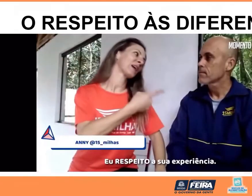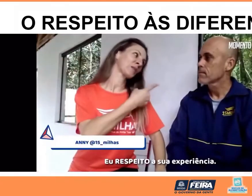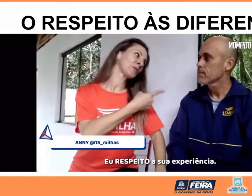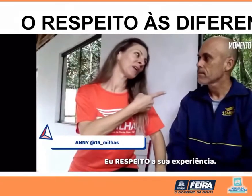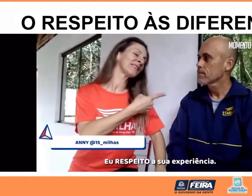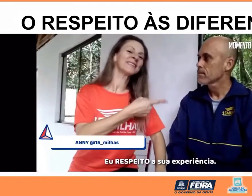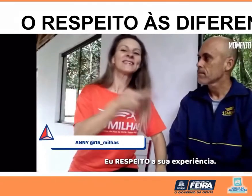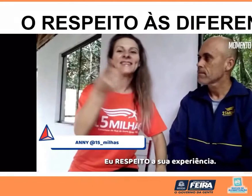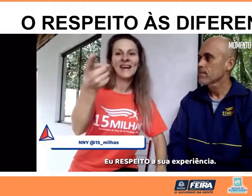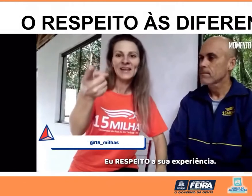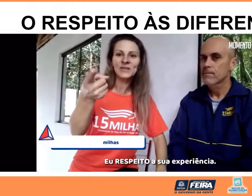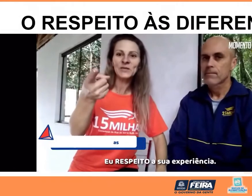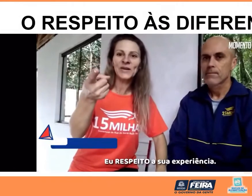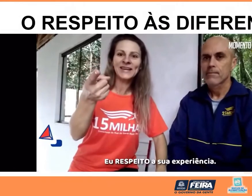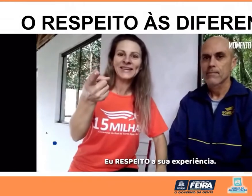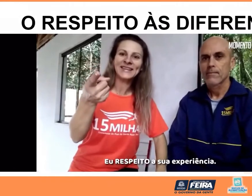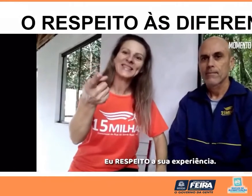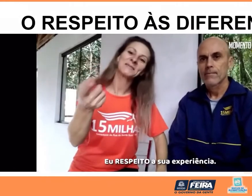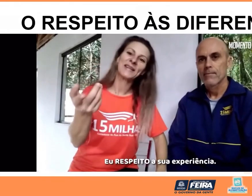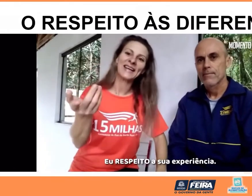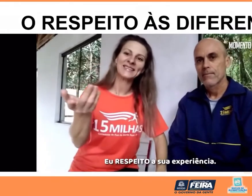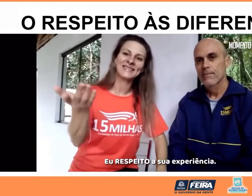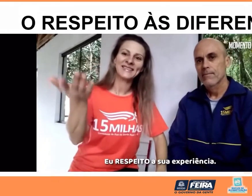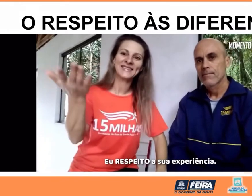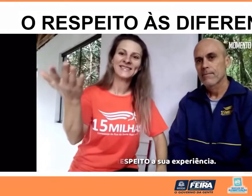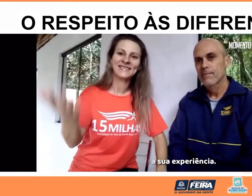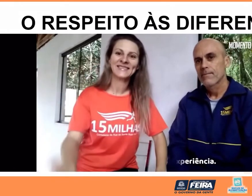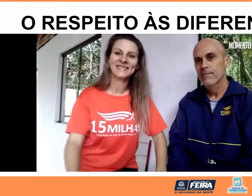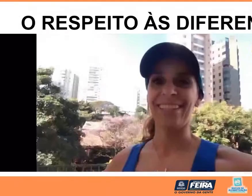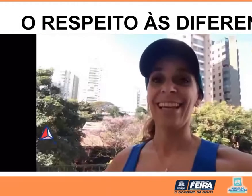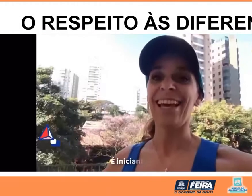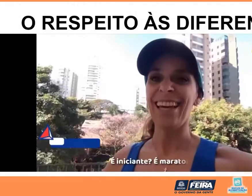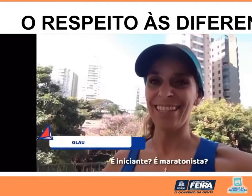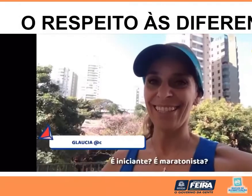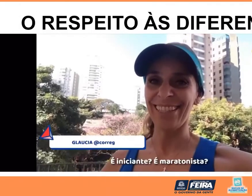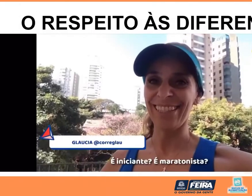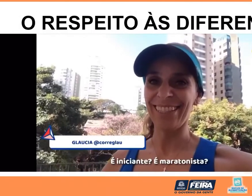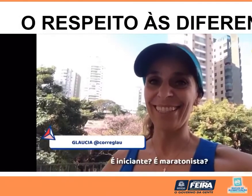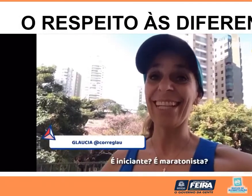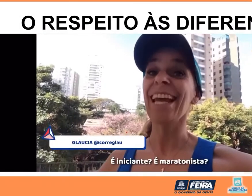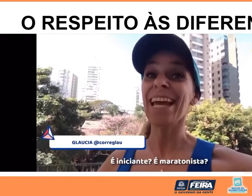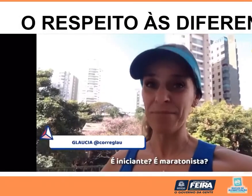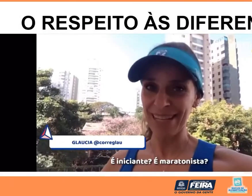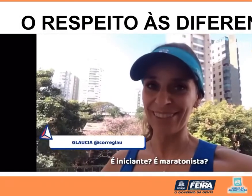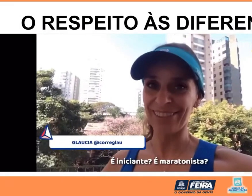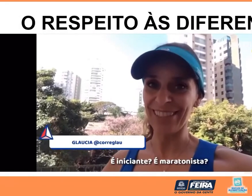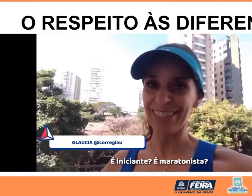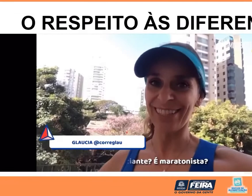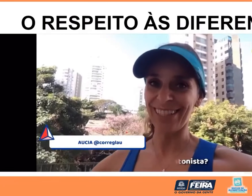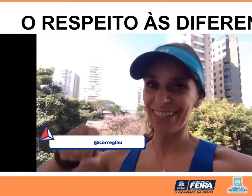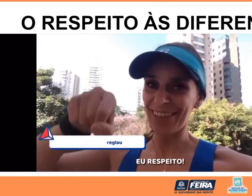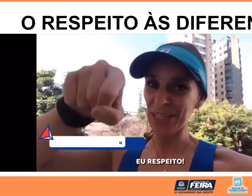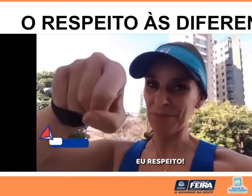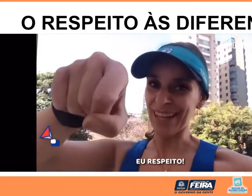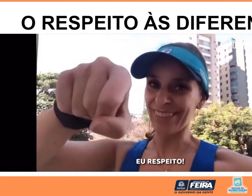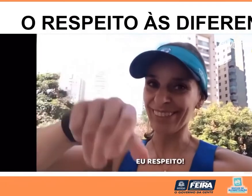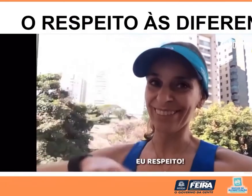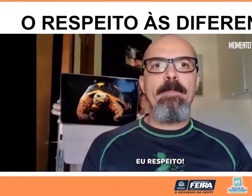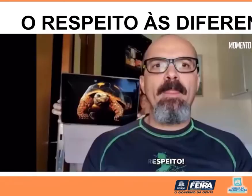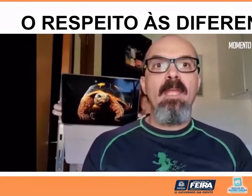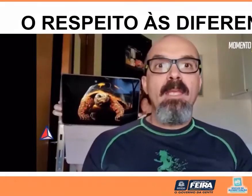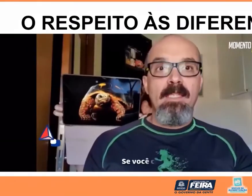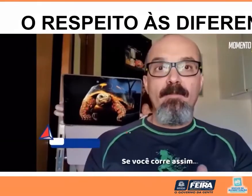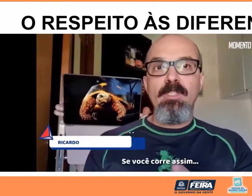respeito a sua experiência. É iniciante, é maratonista, eu